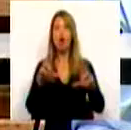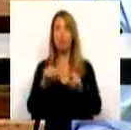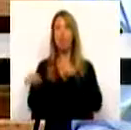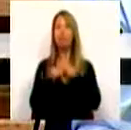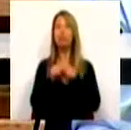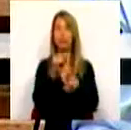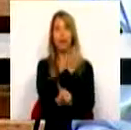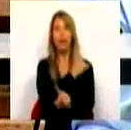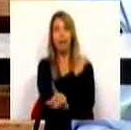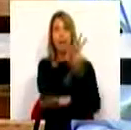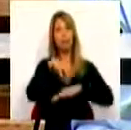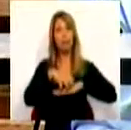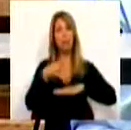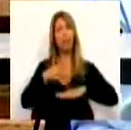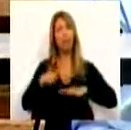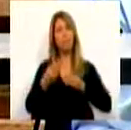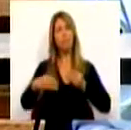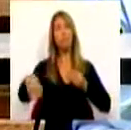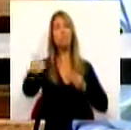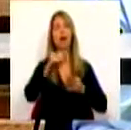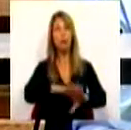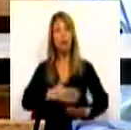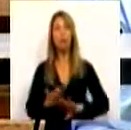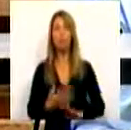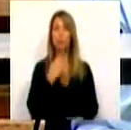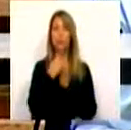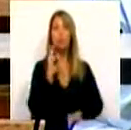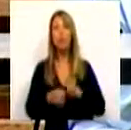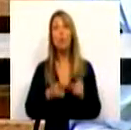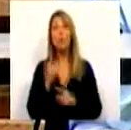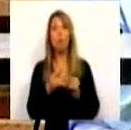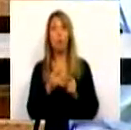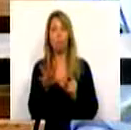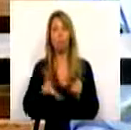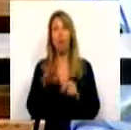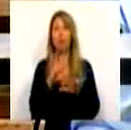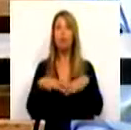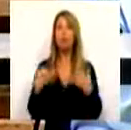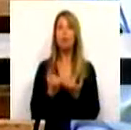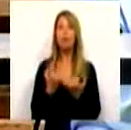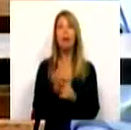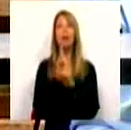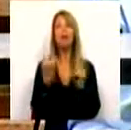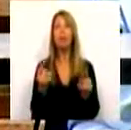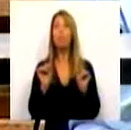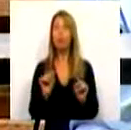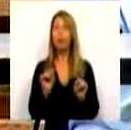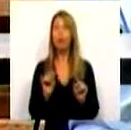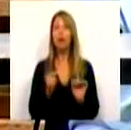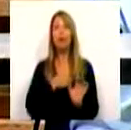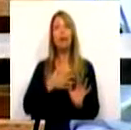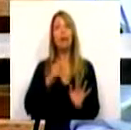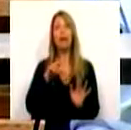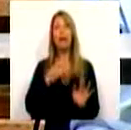que pretende ir muito além, reforçando bastante aquilo que é a sua componente social, pretende ir além desta na